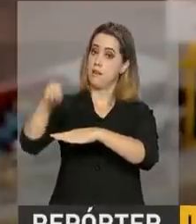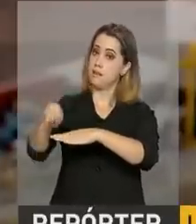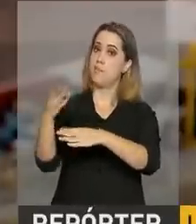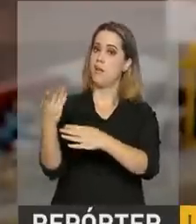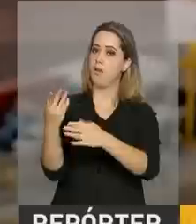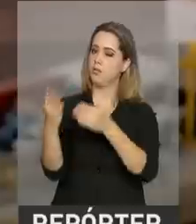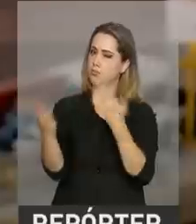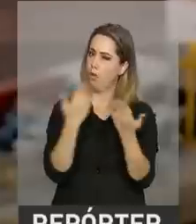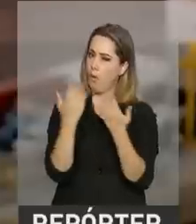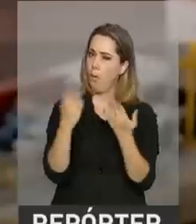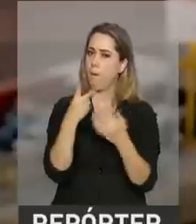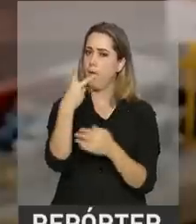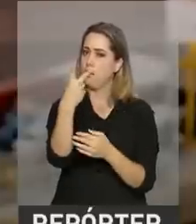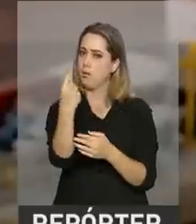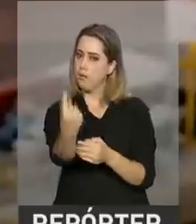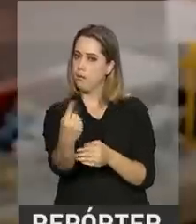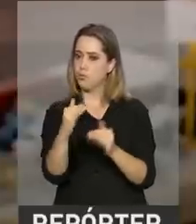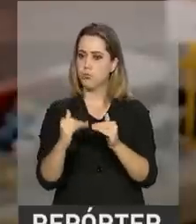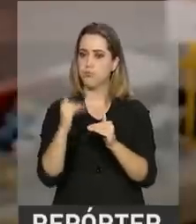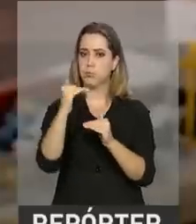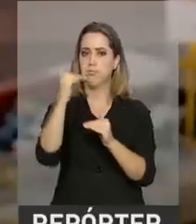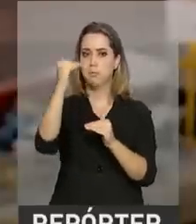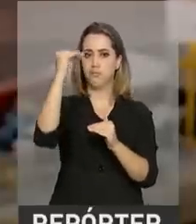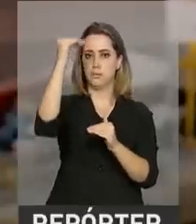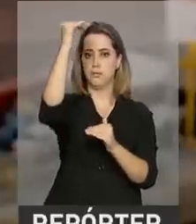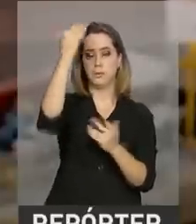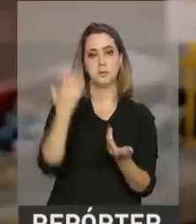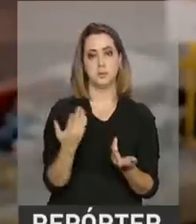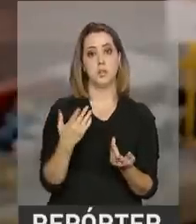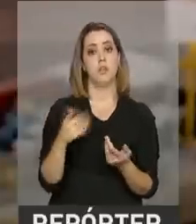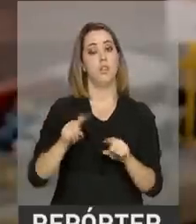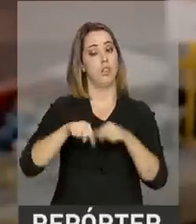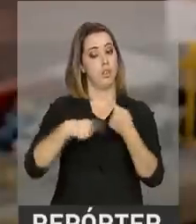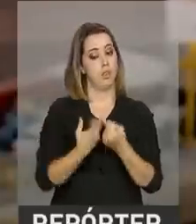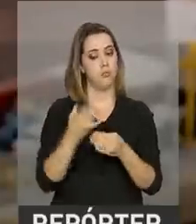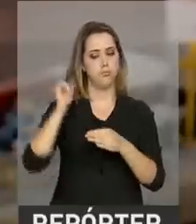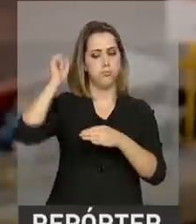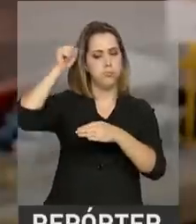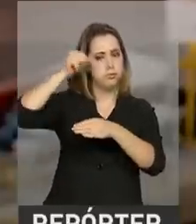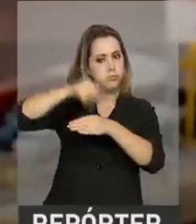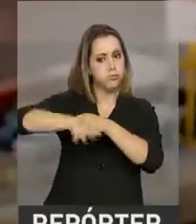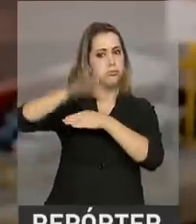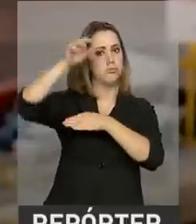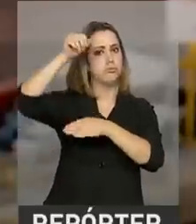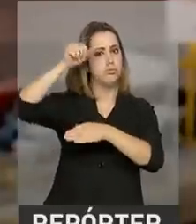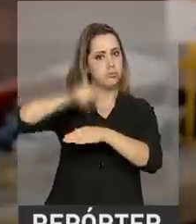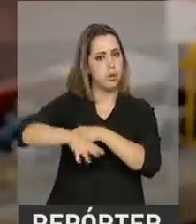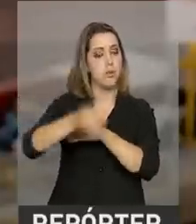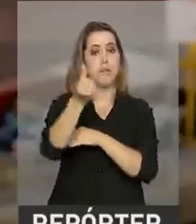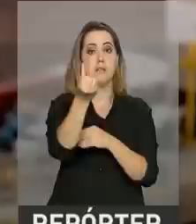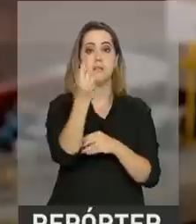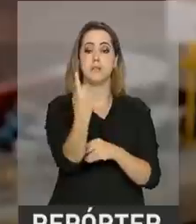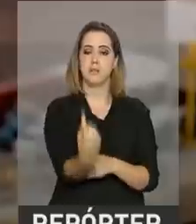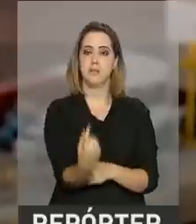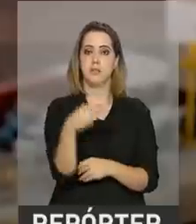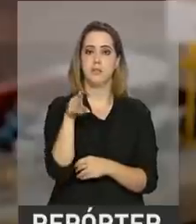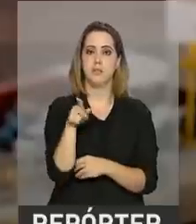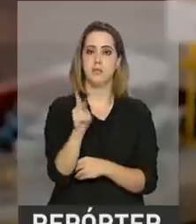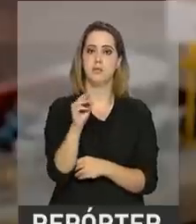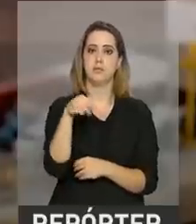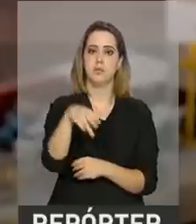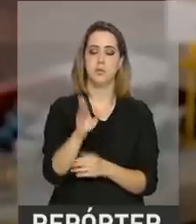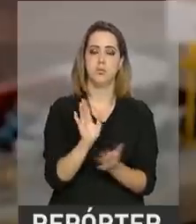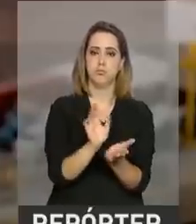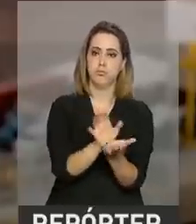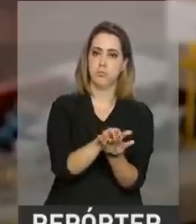equivalente a um prédio de 21 andares. Vencida essa etapa, o rio vai percorrer mais 61 quilômetros por Pernambuco,